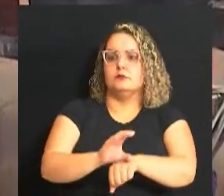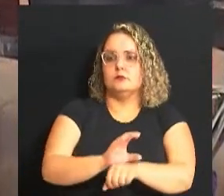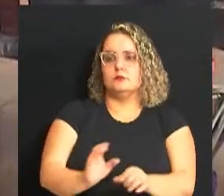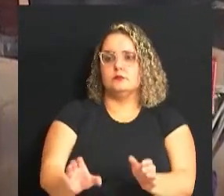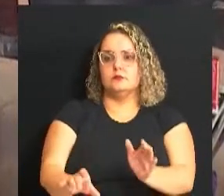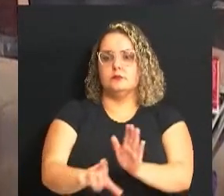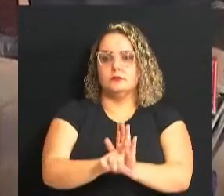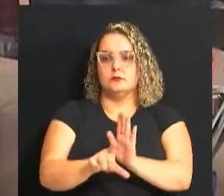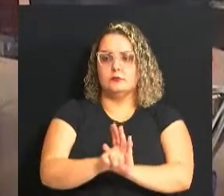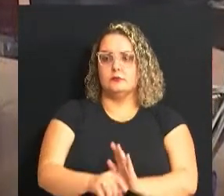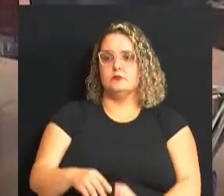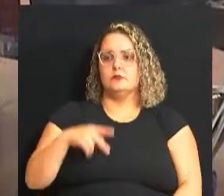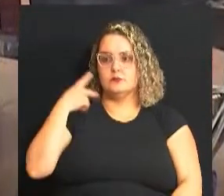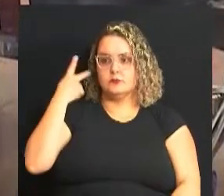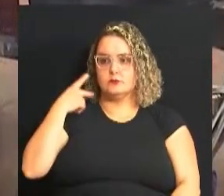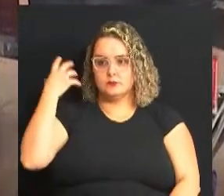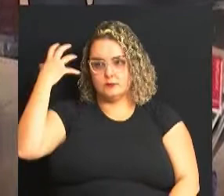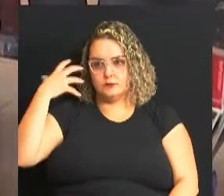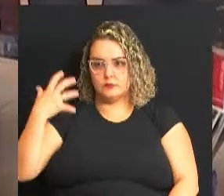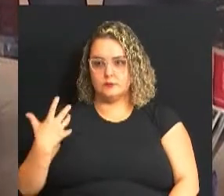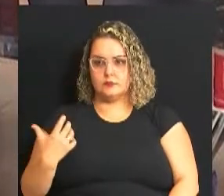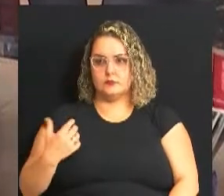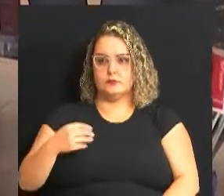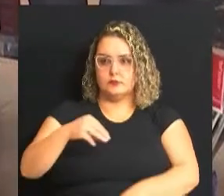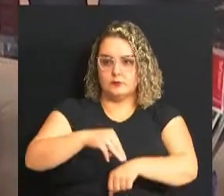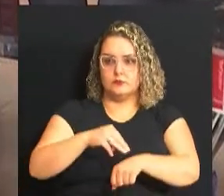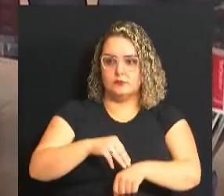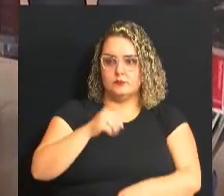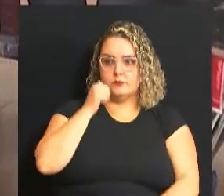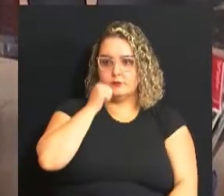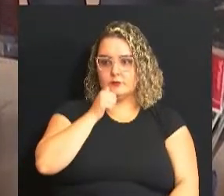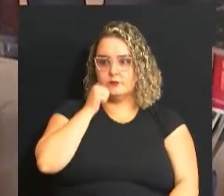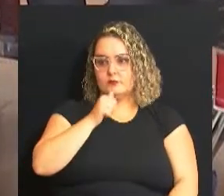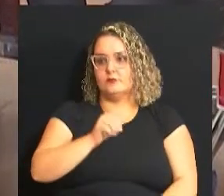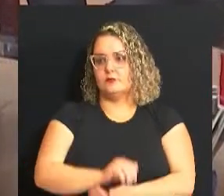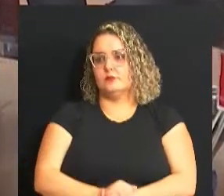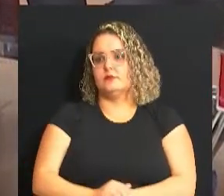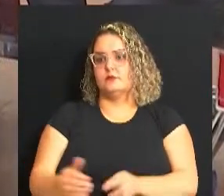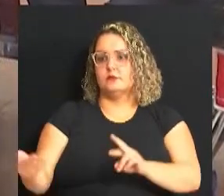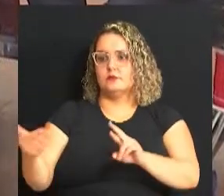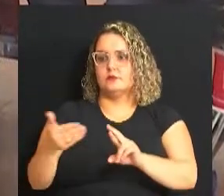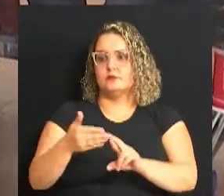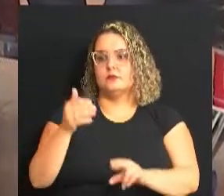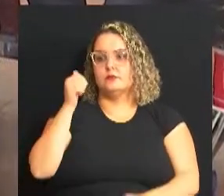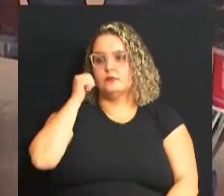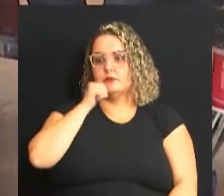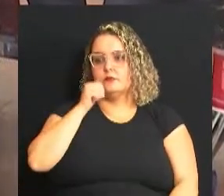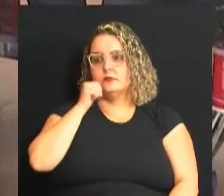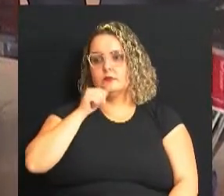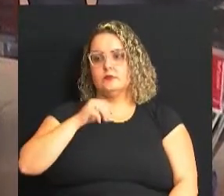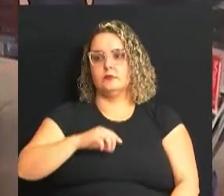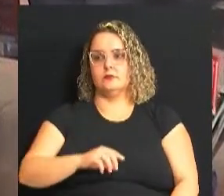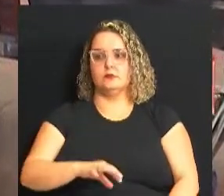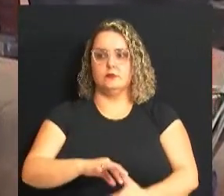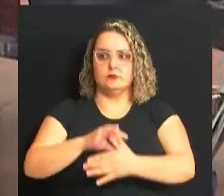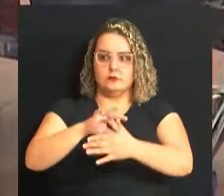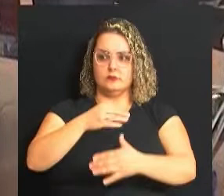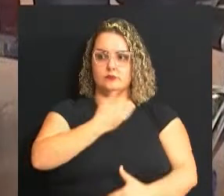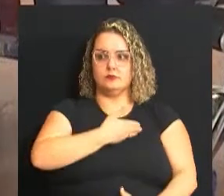Constituição e Legalidade, nosso membro mulher, né, que representa as mulheres, e o nosso líder de